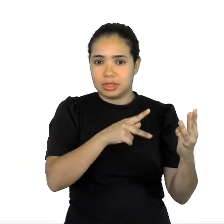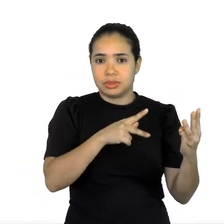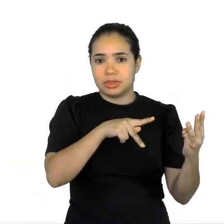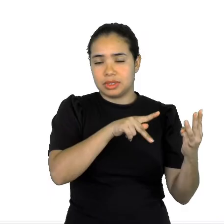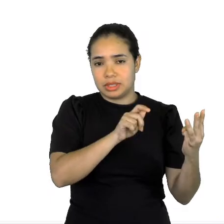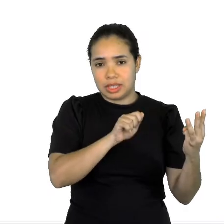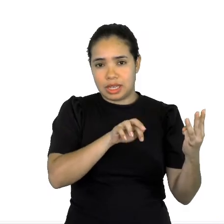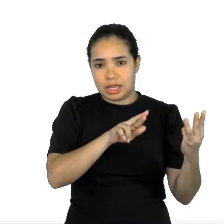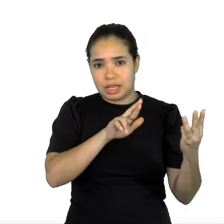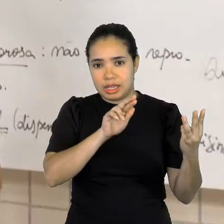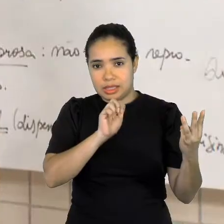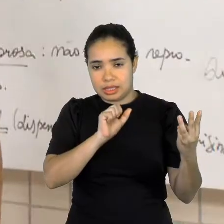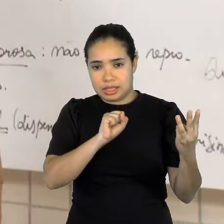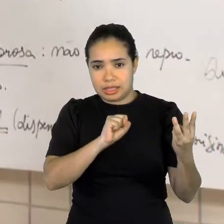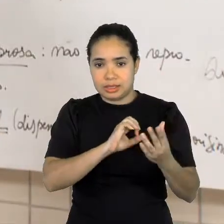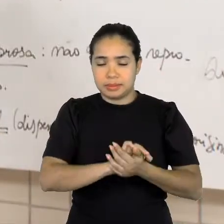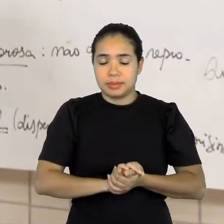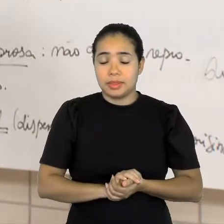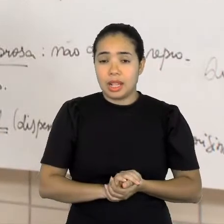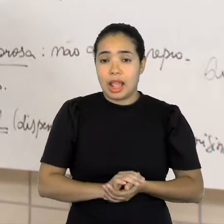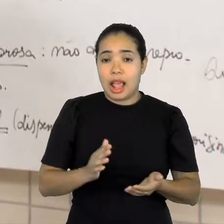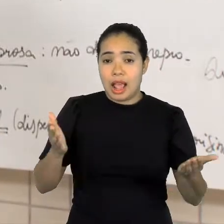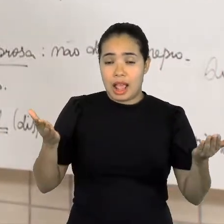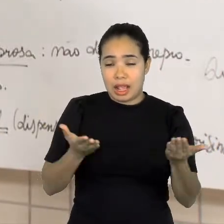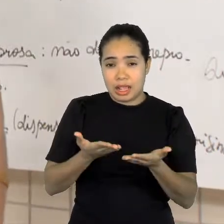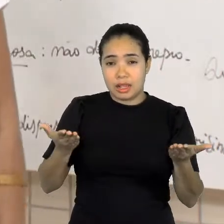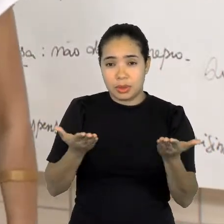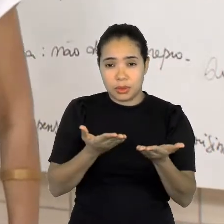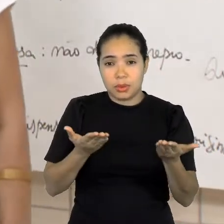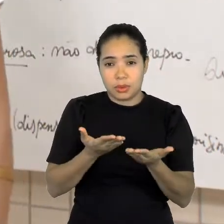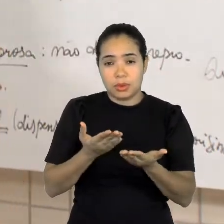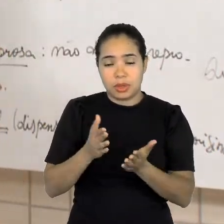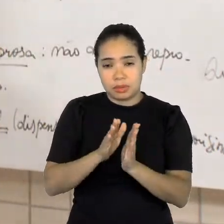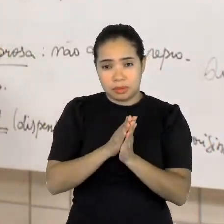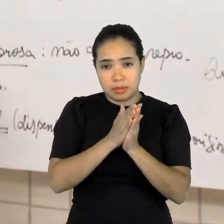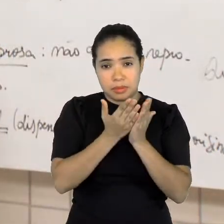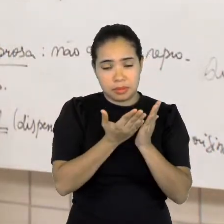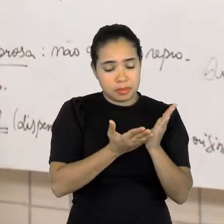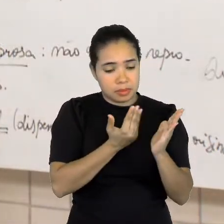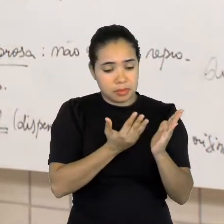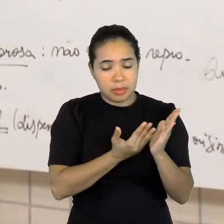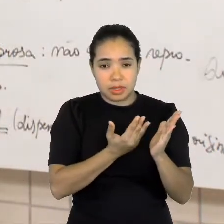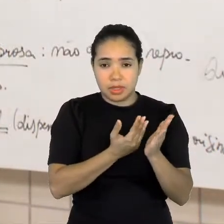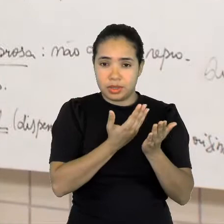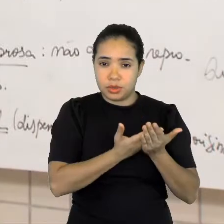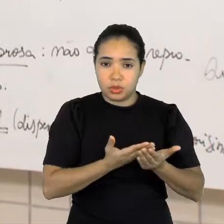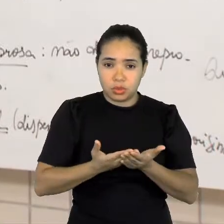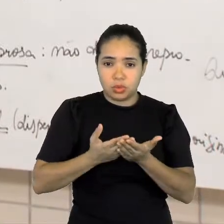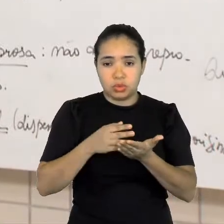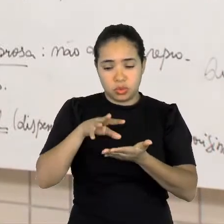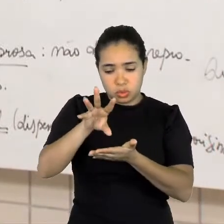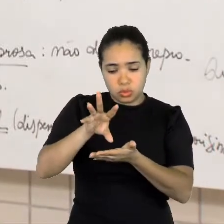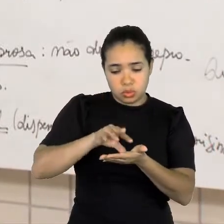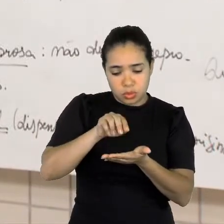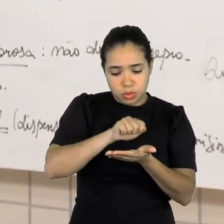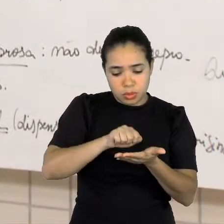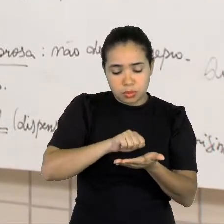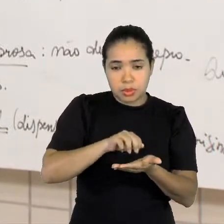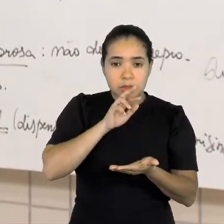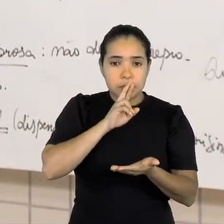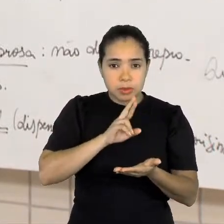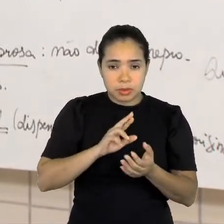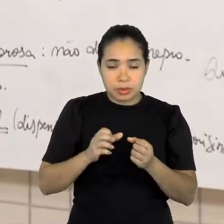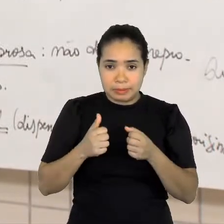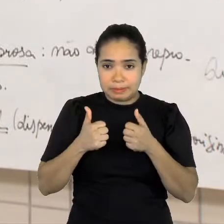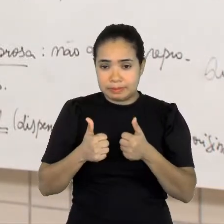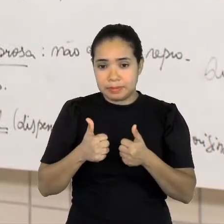Tá? Então, nós vamos agora às questões que tem lá no seu bloco de estudo, vocês devem copiar, responder, tá bom? Então, vamos